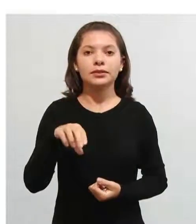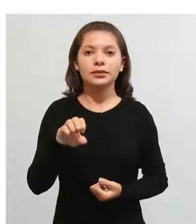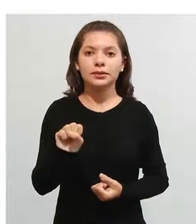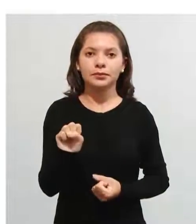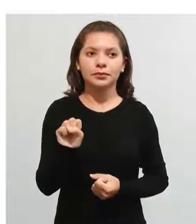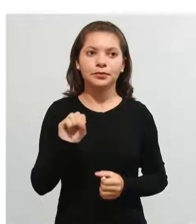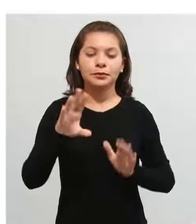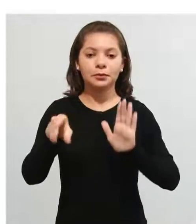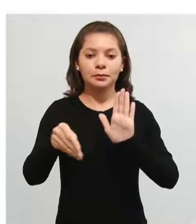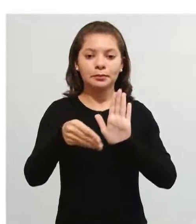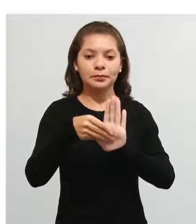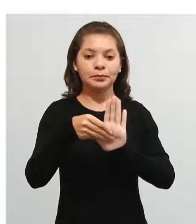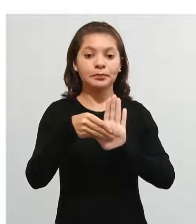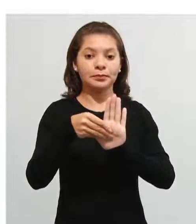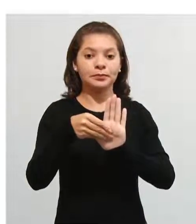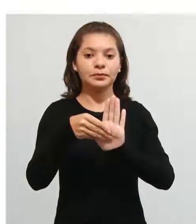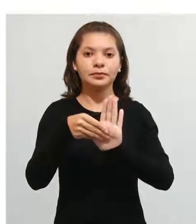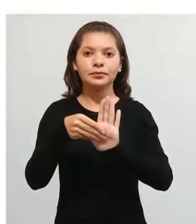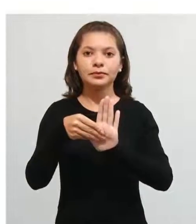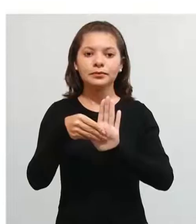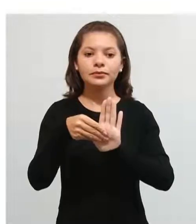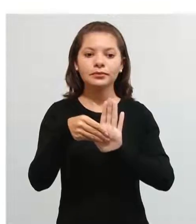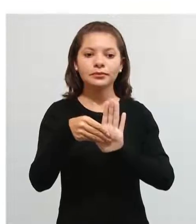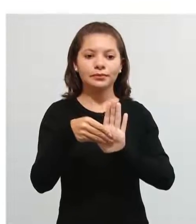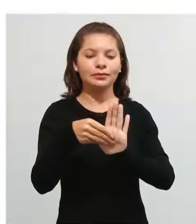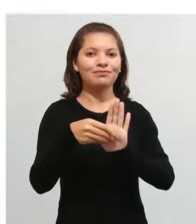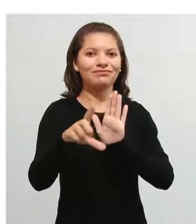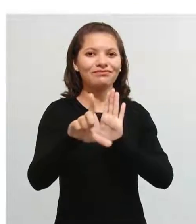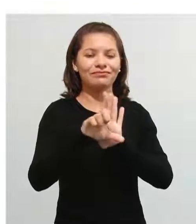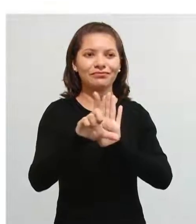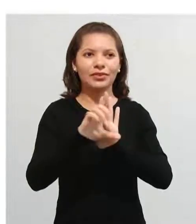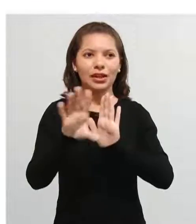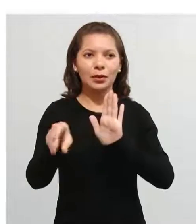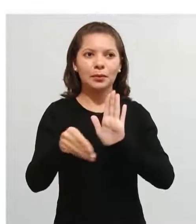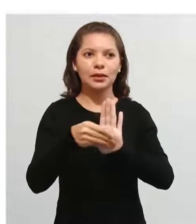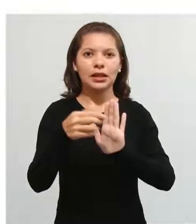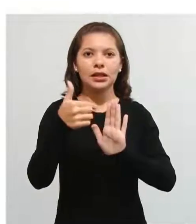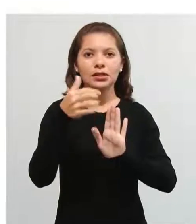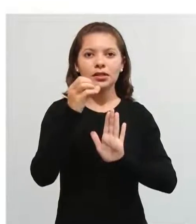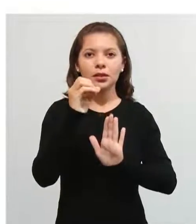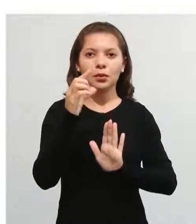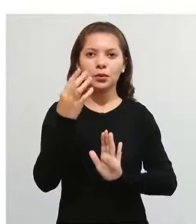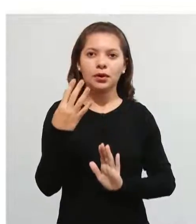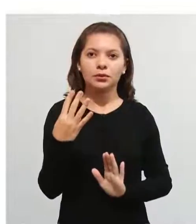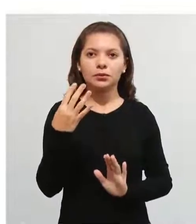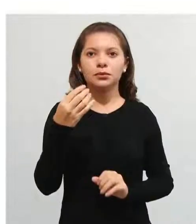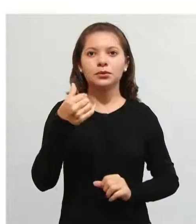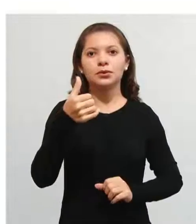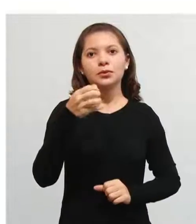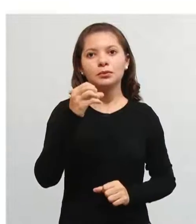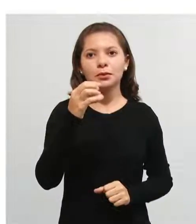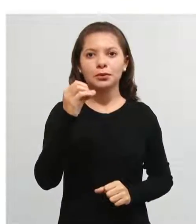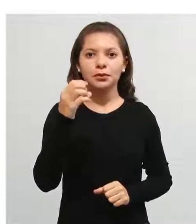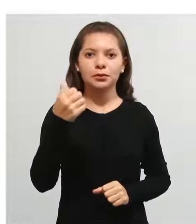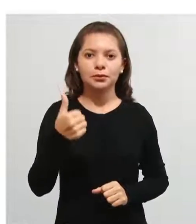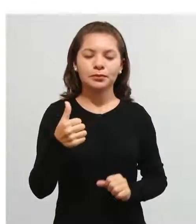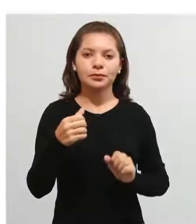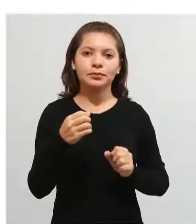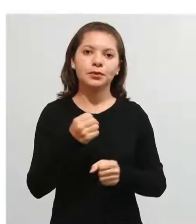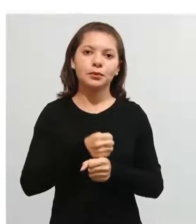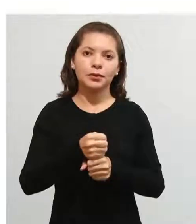ali implementada ali com a nossa Lei Complementar 104 de 2001, tá? Mas quando ele